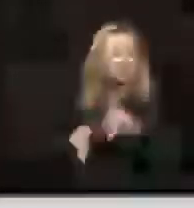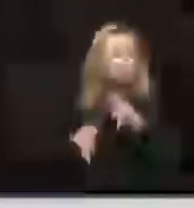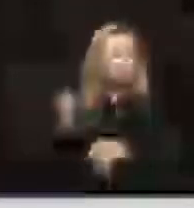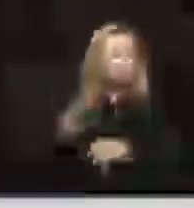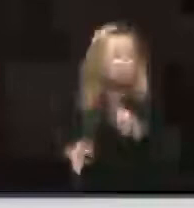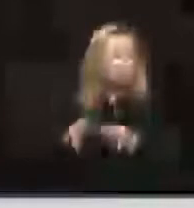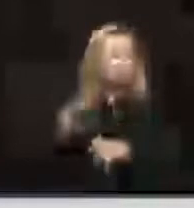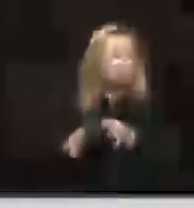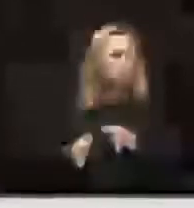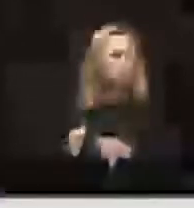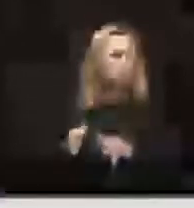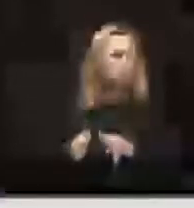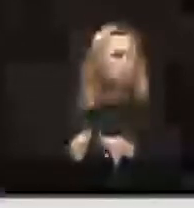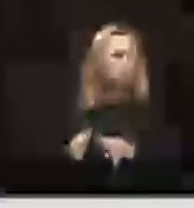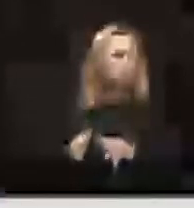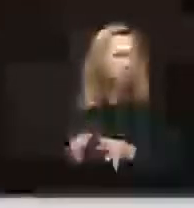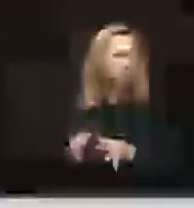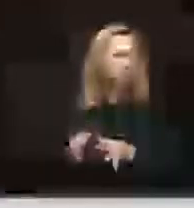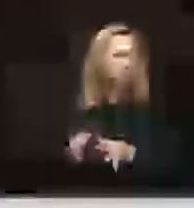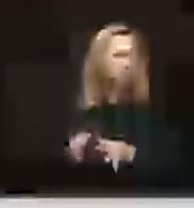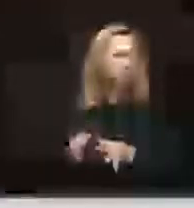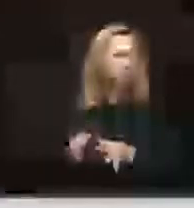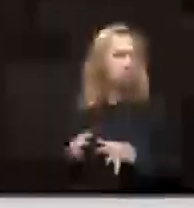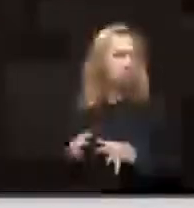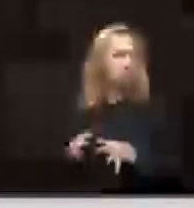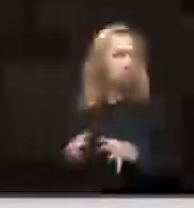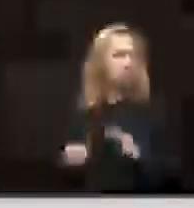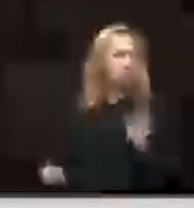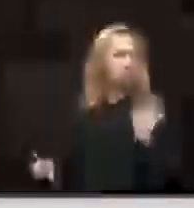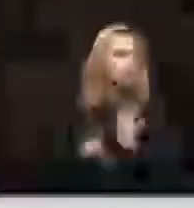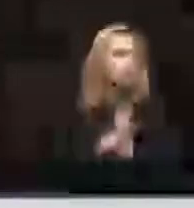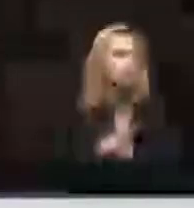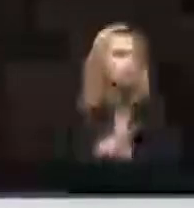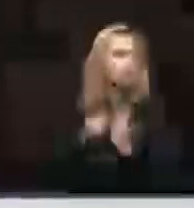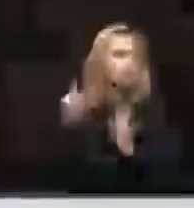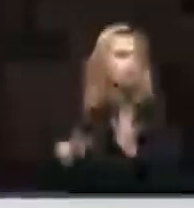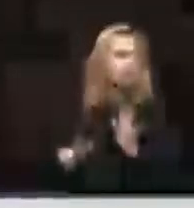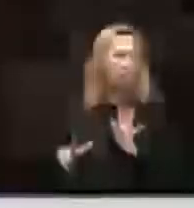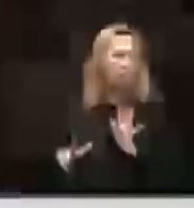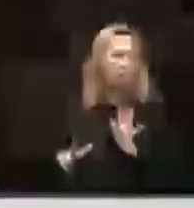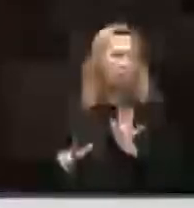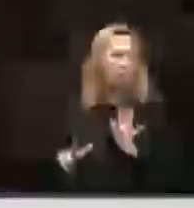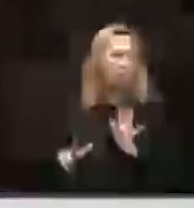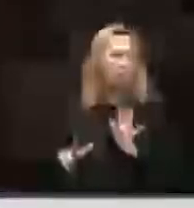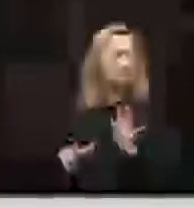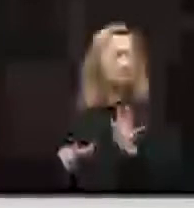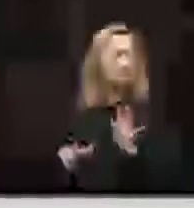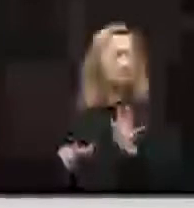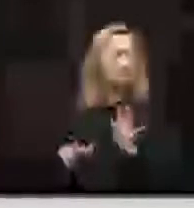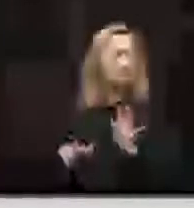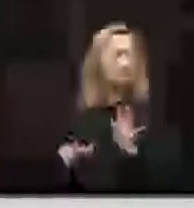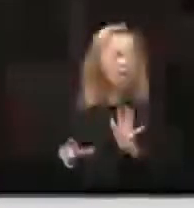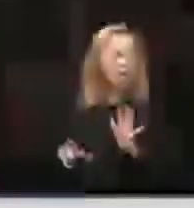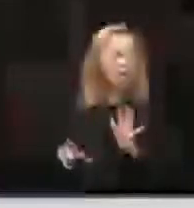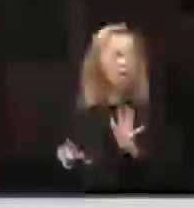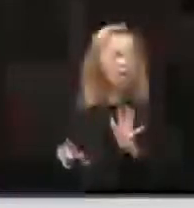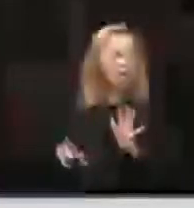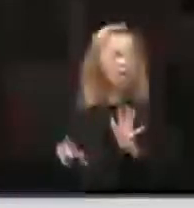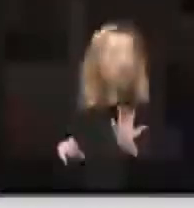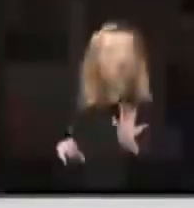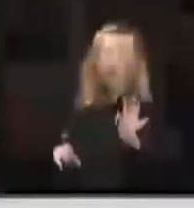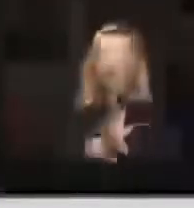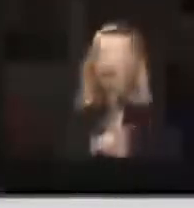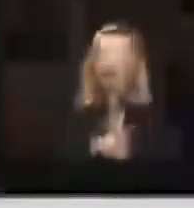Dias Toffoli concedeu uma liminar, dizendo que a lei era inconstitucional. Apresentei outra,